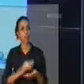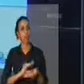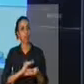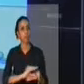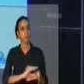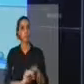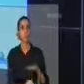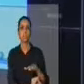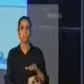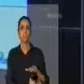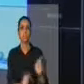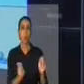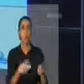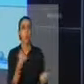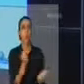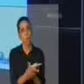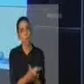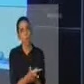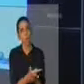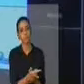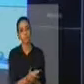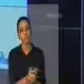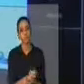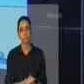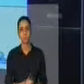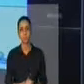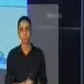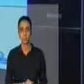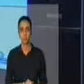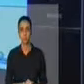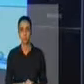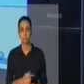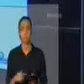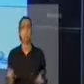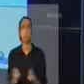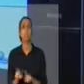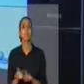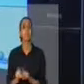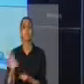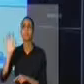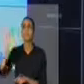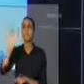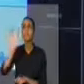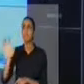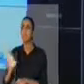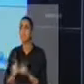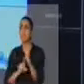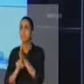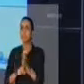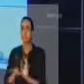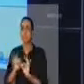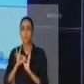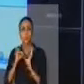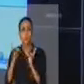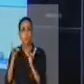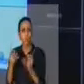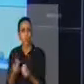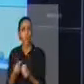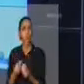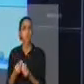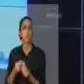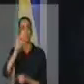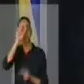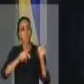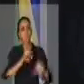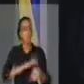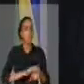poderem comprar os equipamentos. Fizemos um georreferenciamento de todos os doentes, marcamos